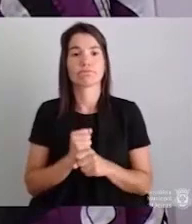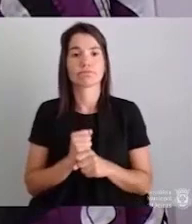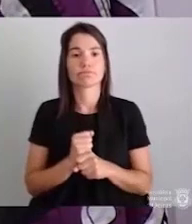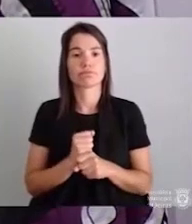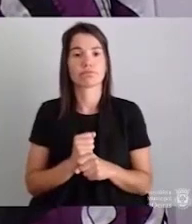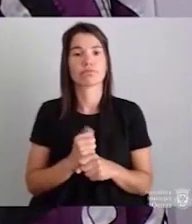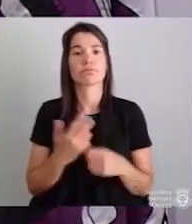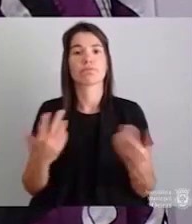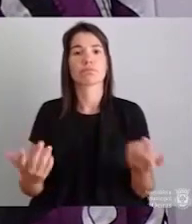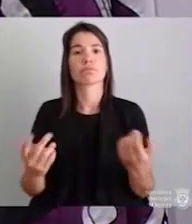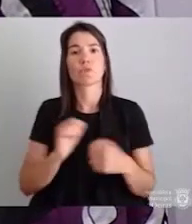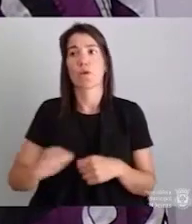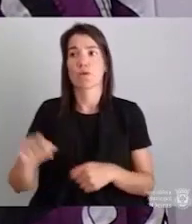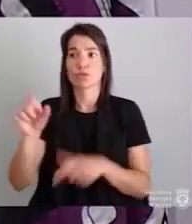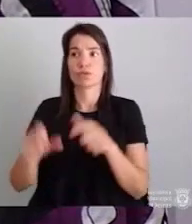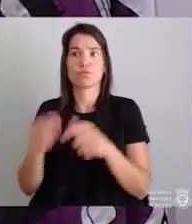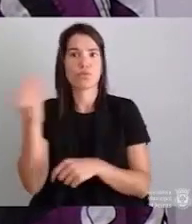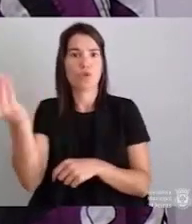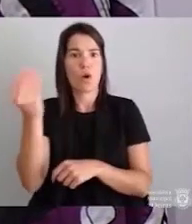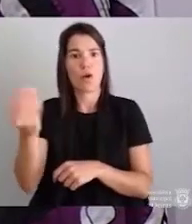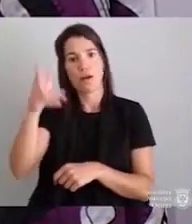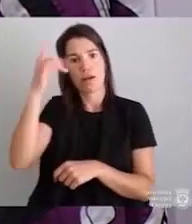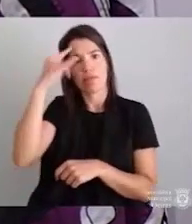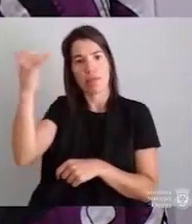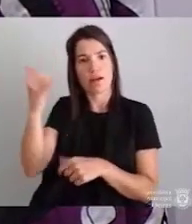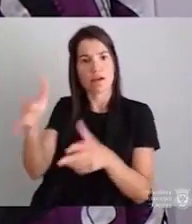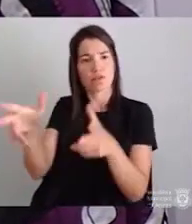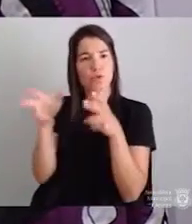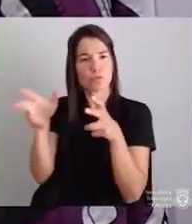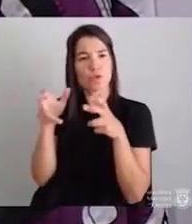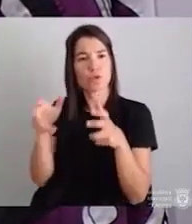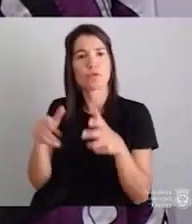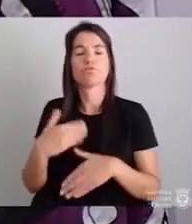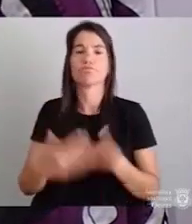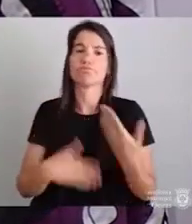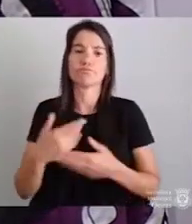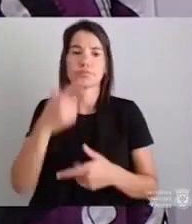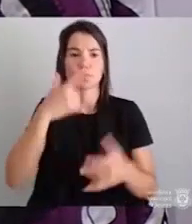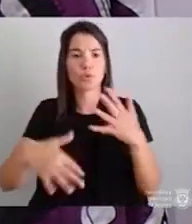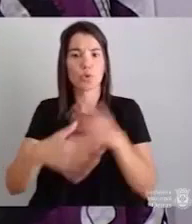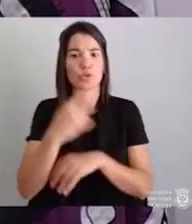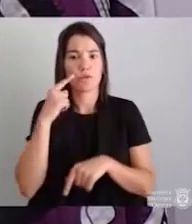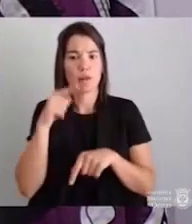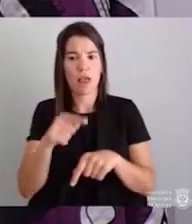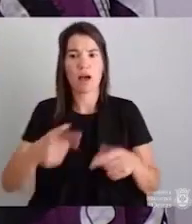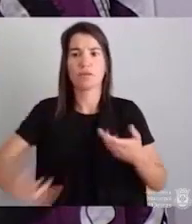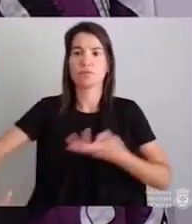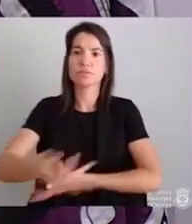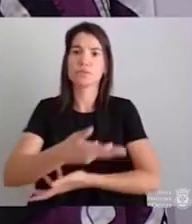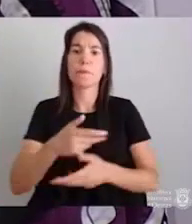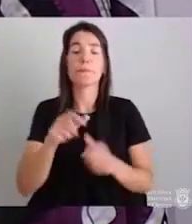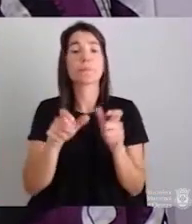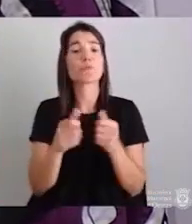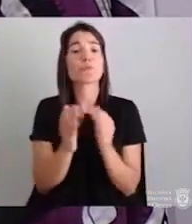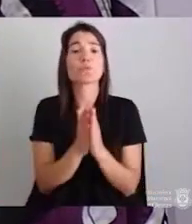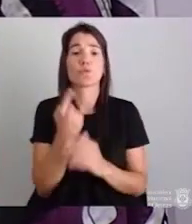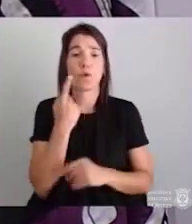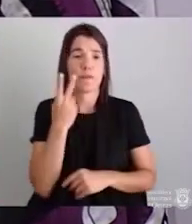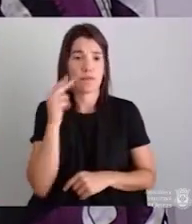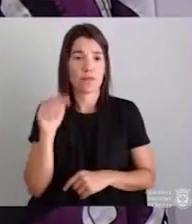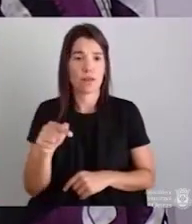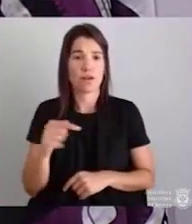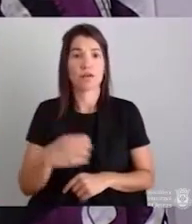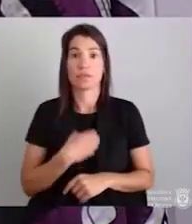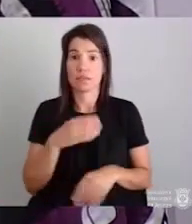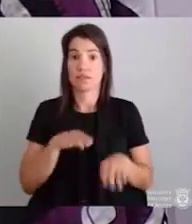ideias dos nossos melhores a prosseguir com o envolvimento imobilização da população para que todos o irenses sintam que as portas da